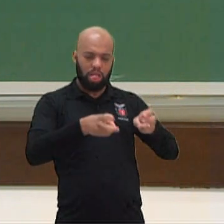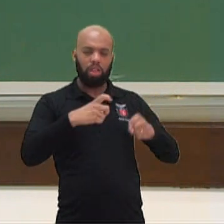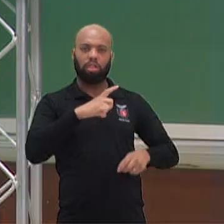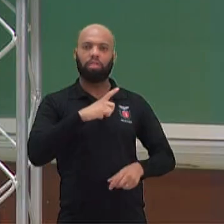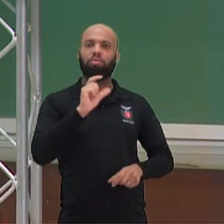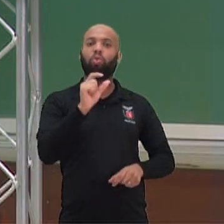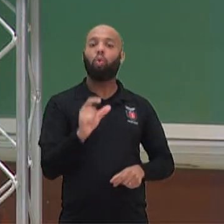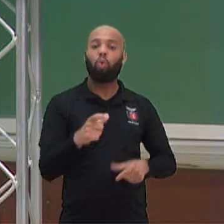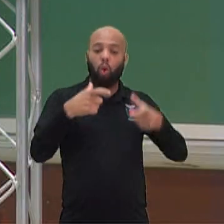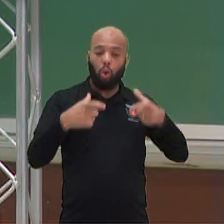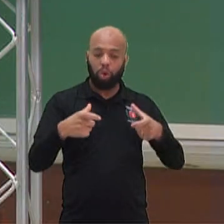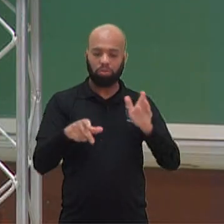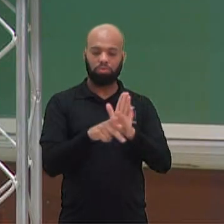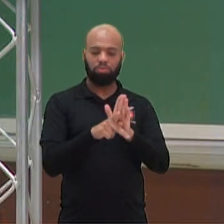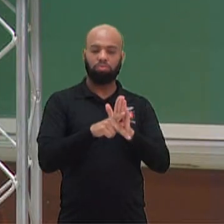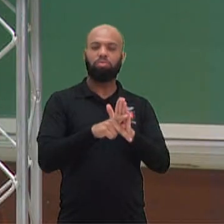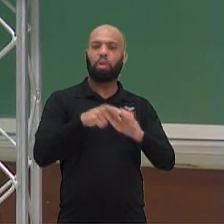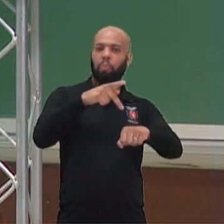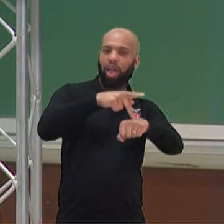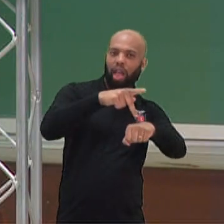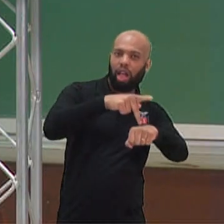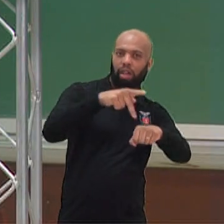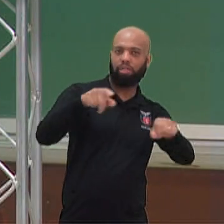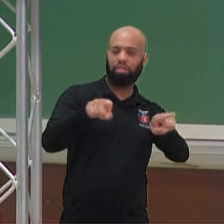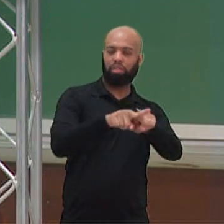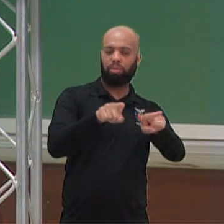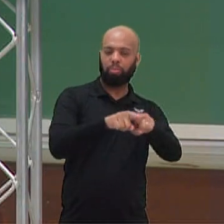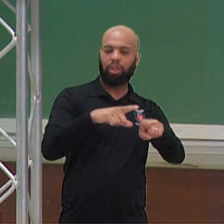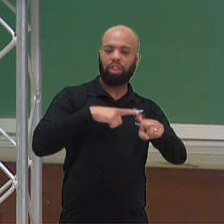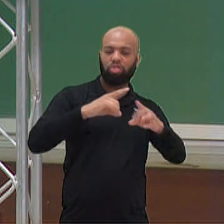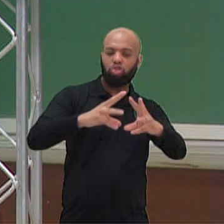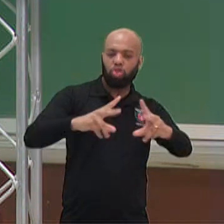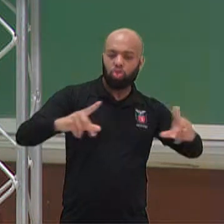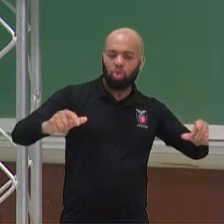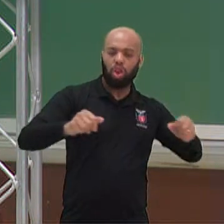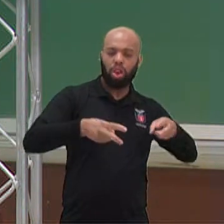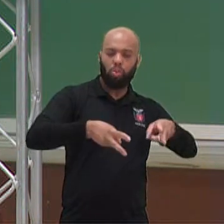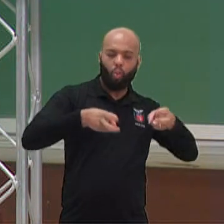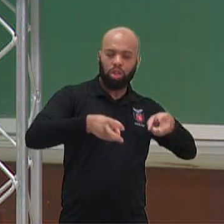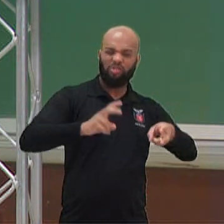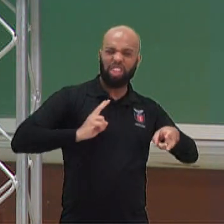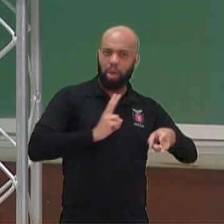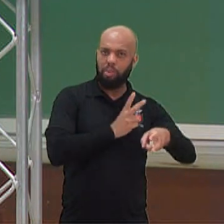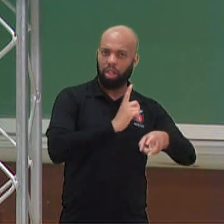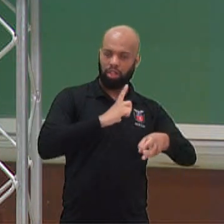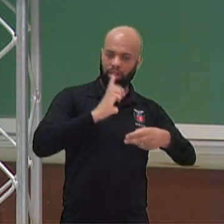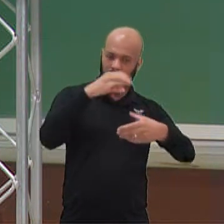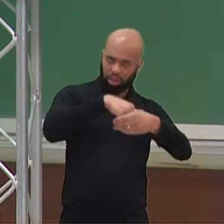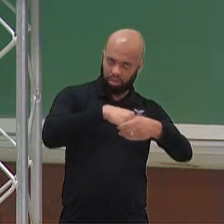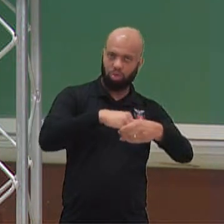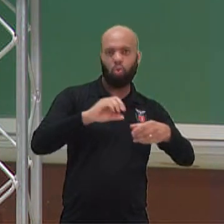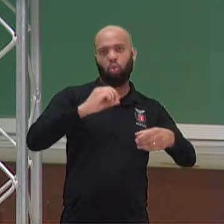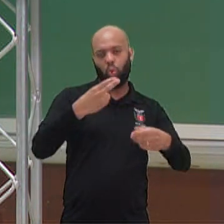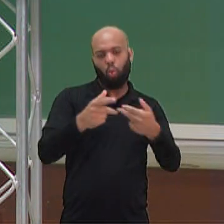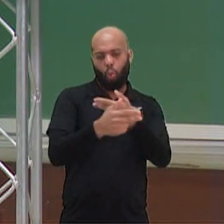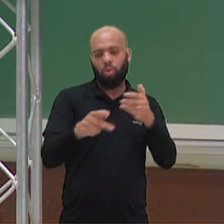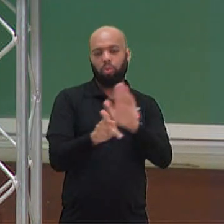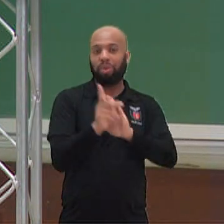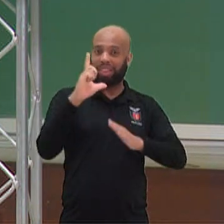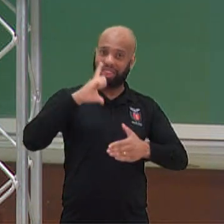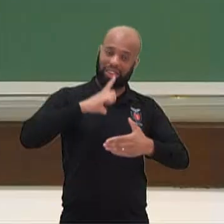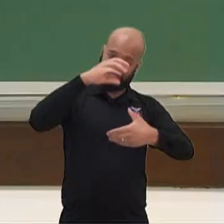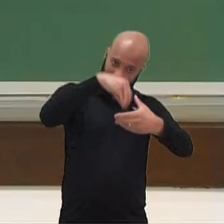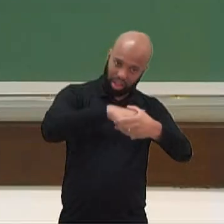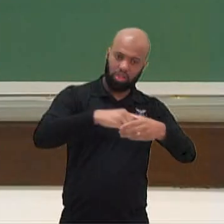que existem no solo, né? Então, de algumas rochas, nós conseguimos ali extrair alguns recursos naturais minerais,